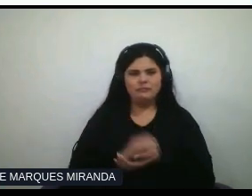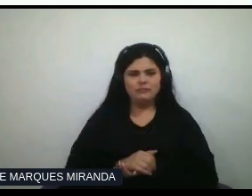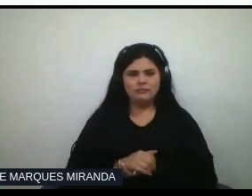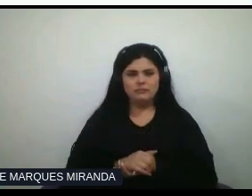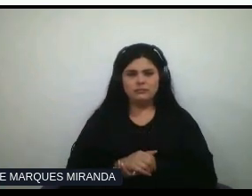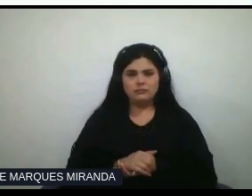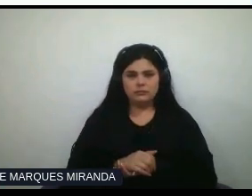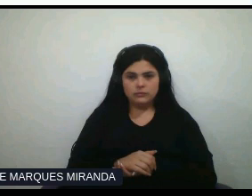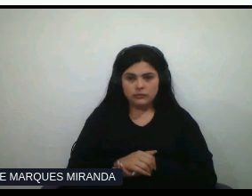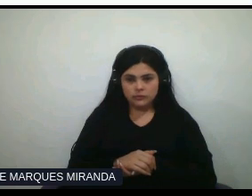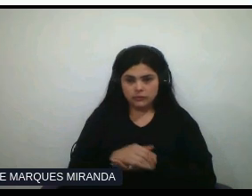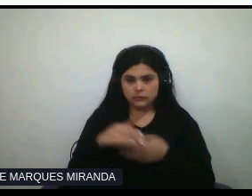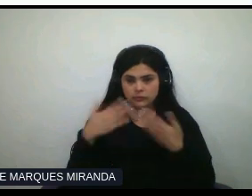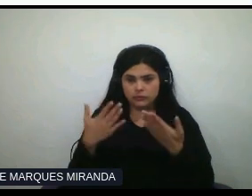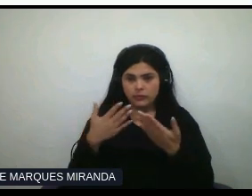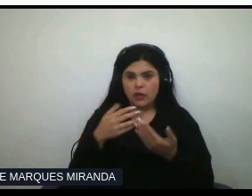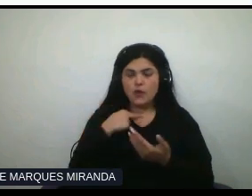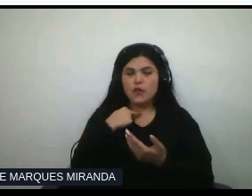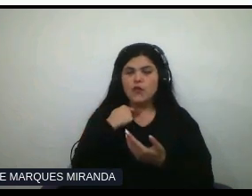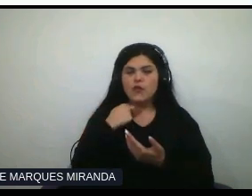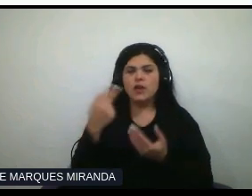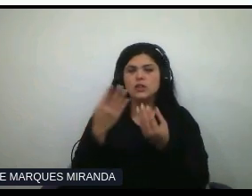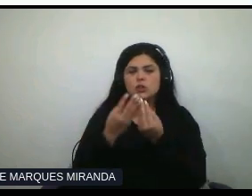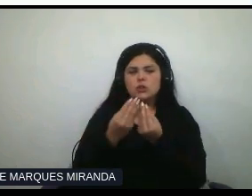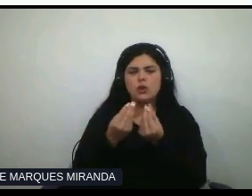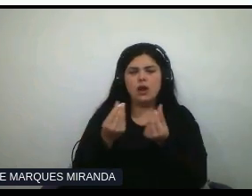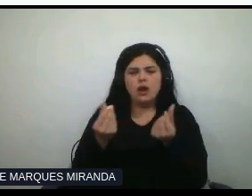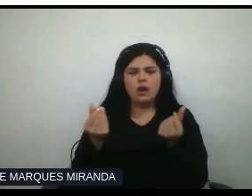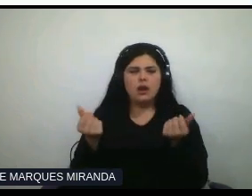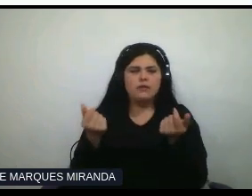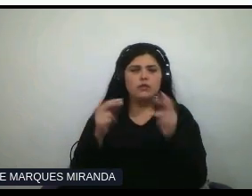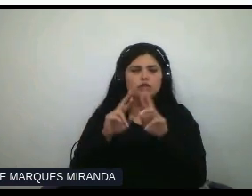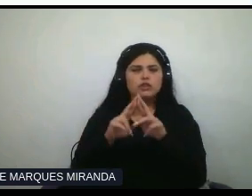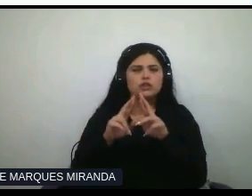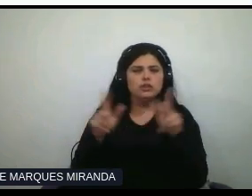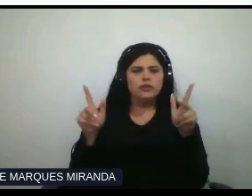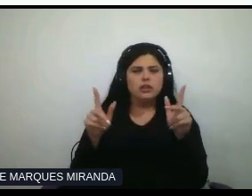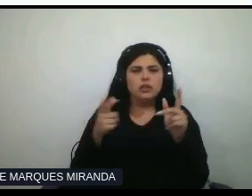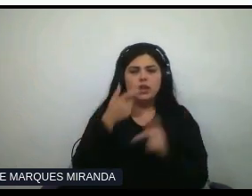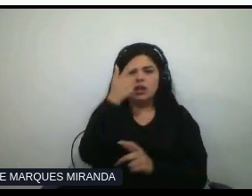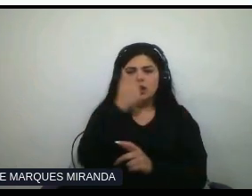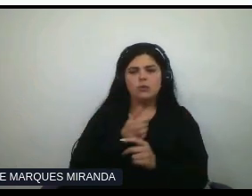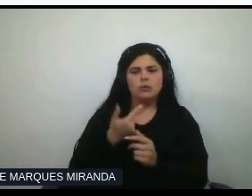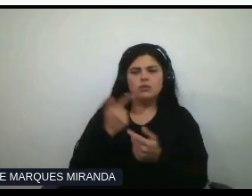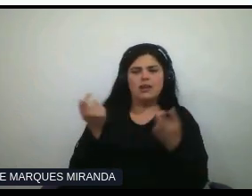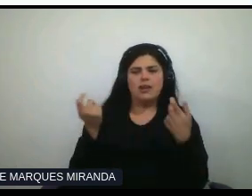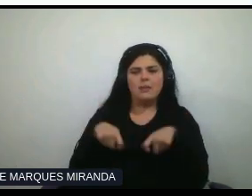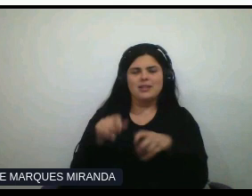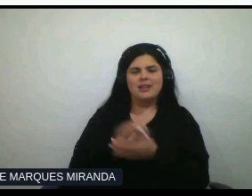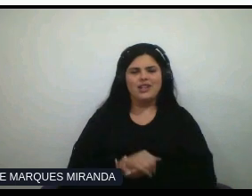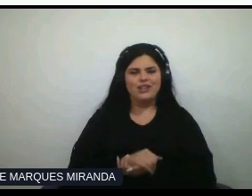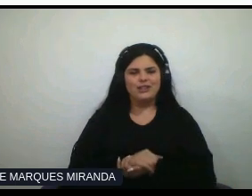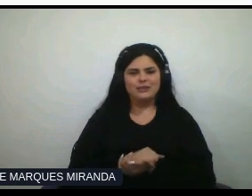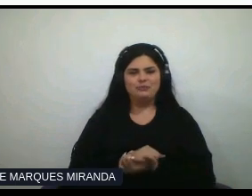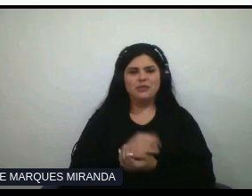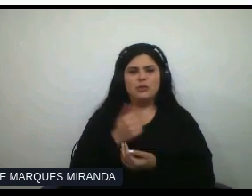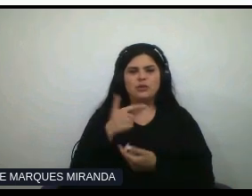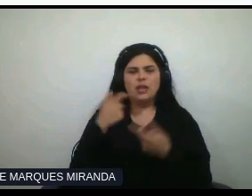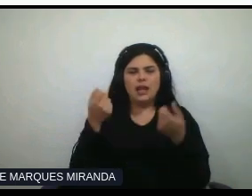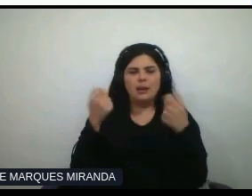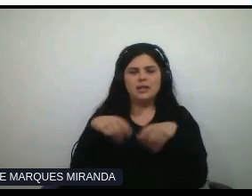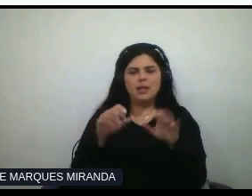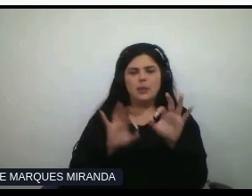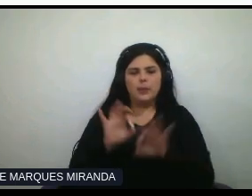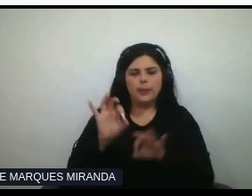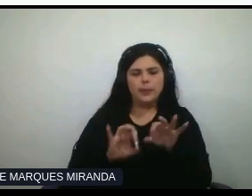que, por minha voz ser mais suave ou diferente, que eu não tinha capacidade, que eu não era